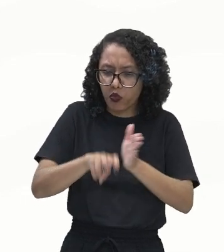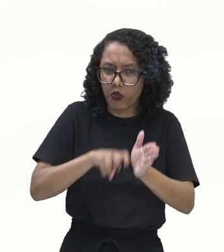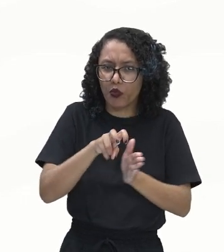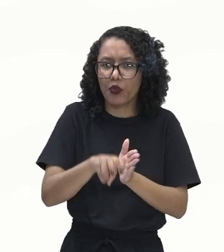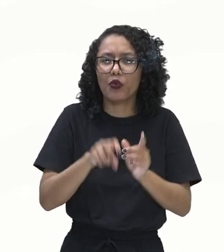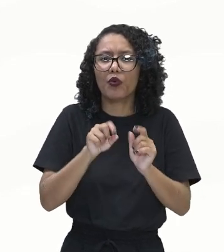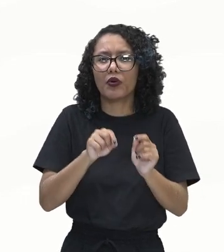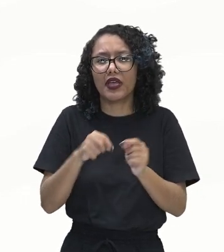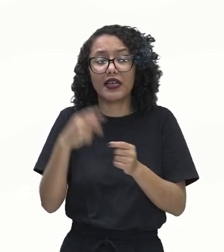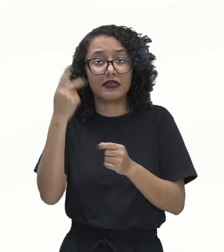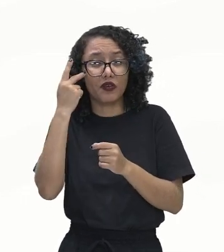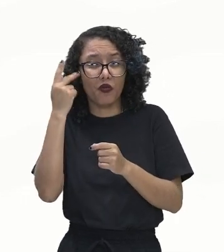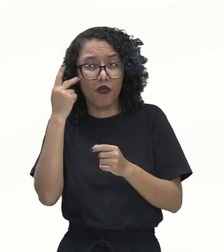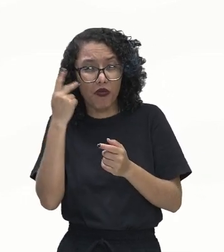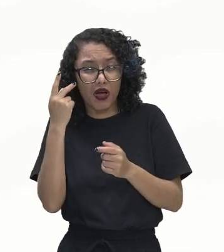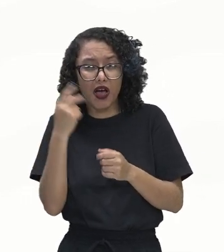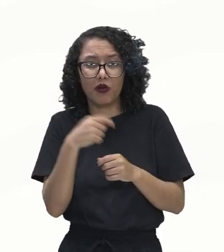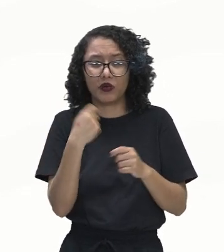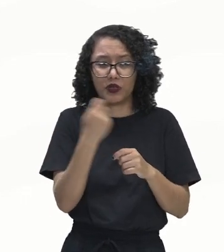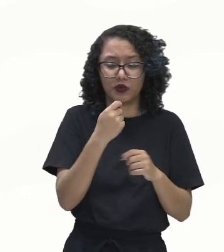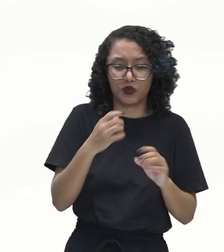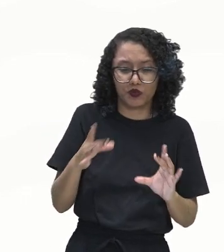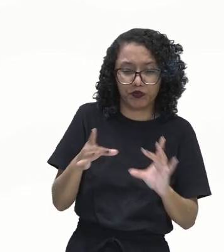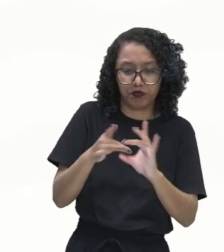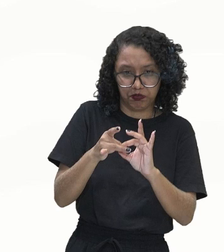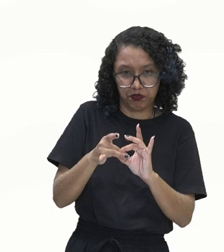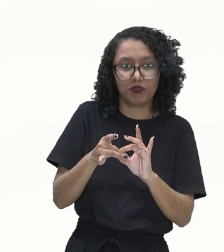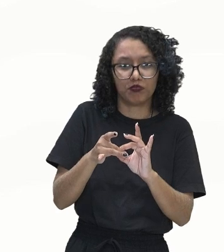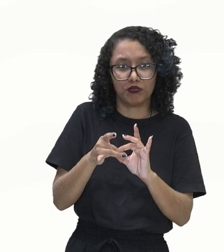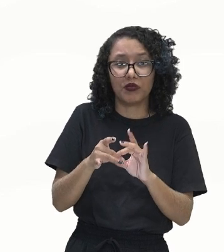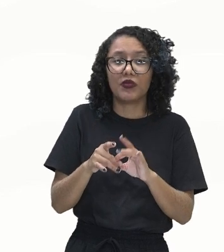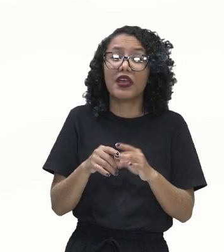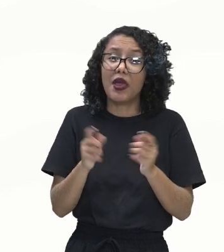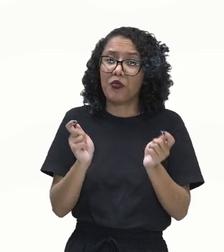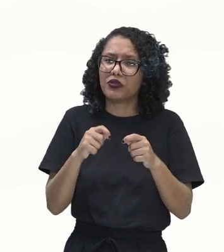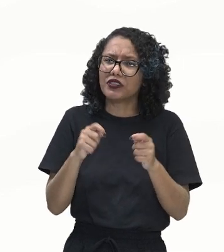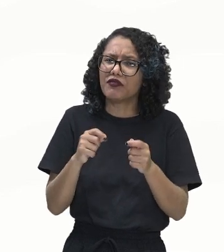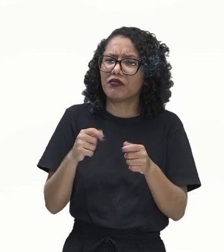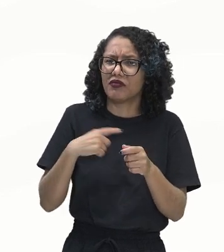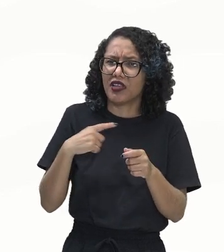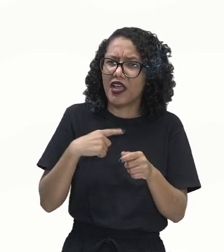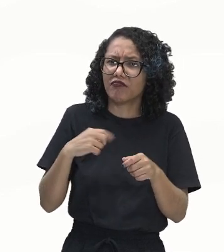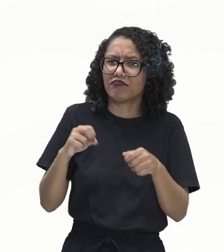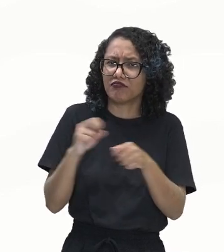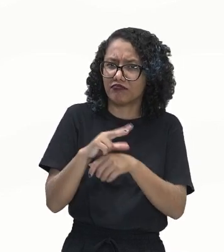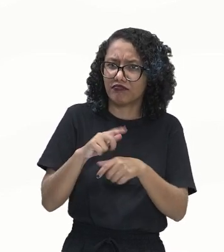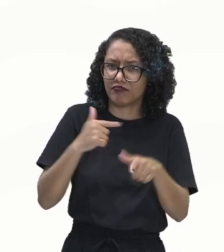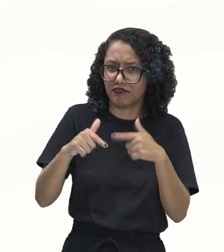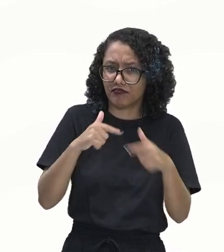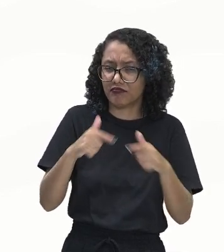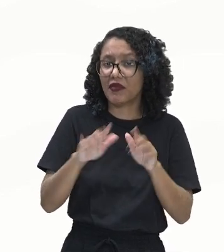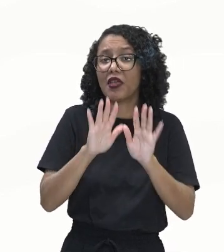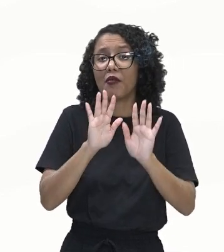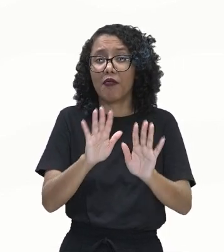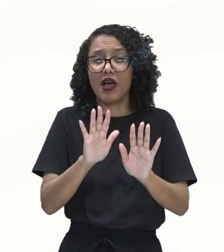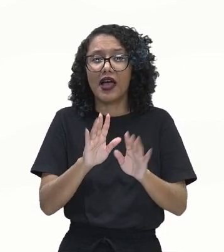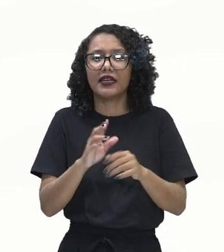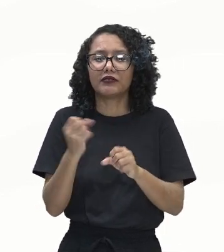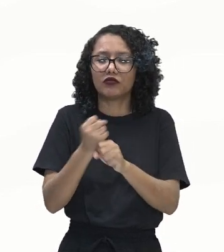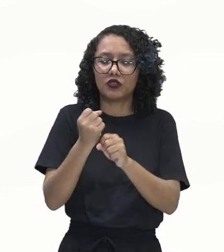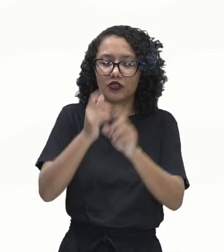vai empregar muitos desses camponeses. No entanto, quando acaba a construção, cerca de